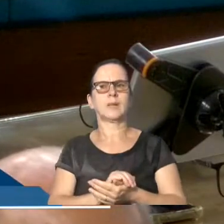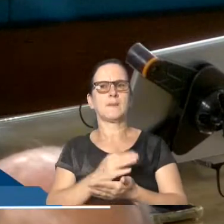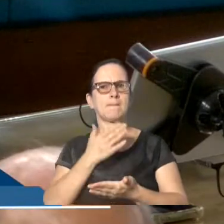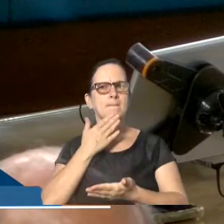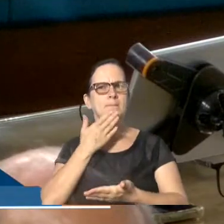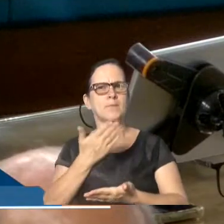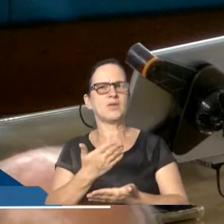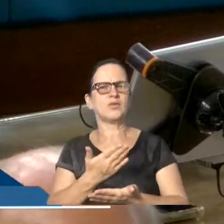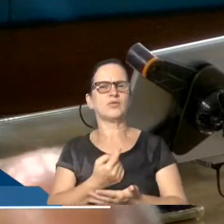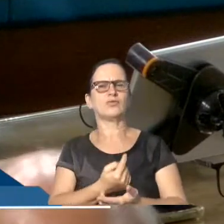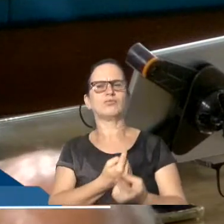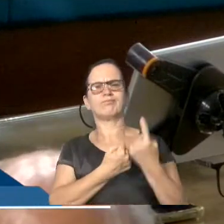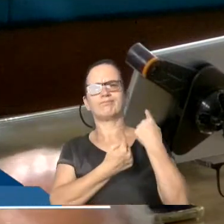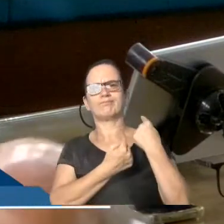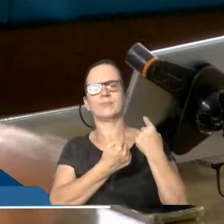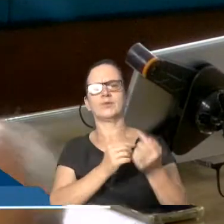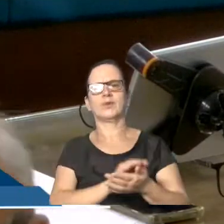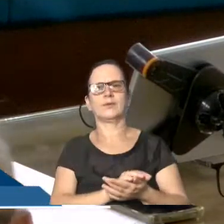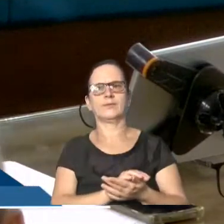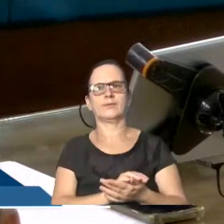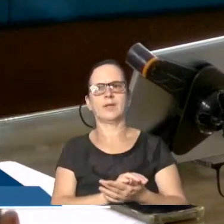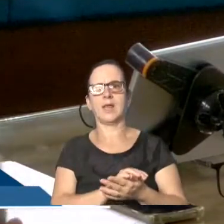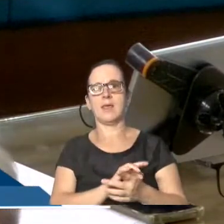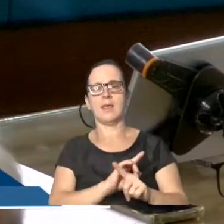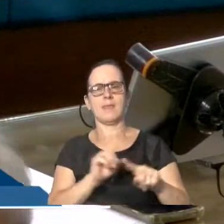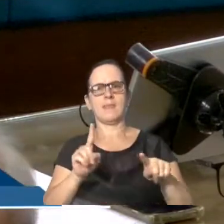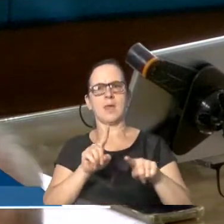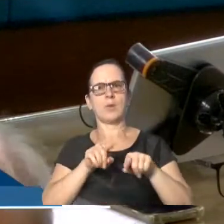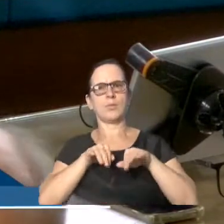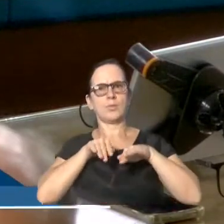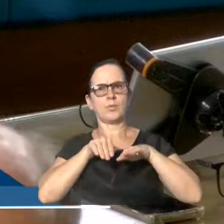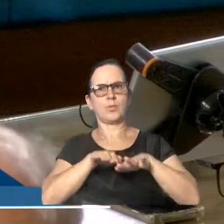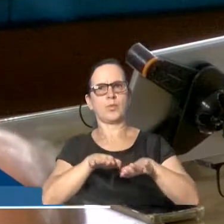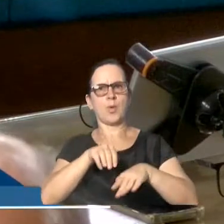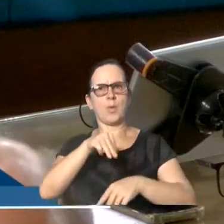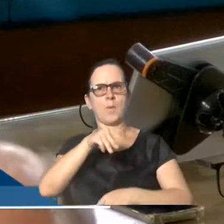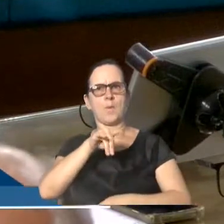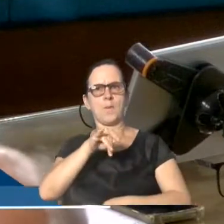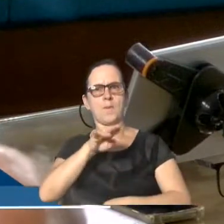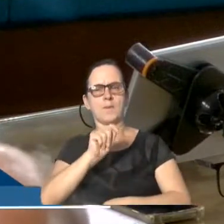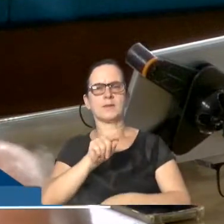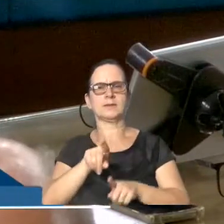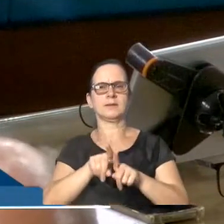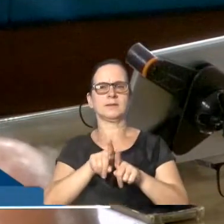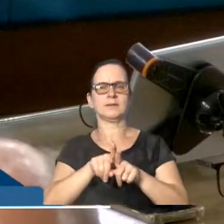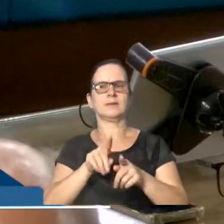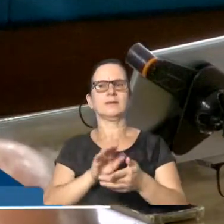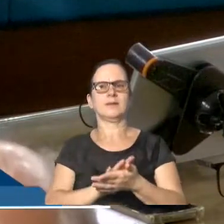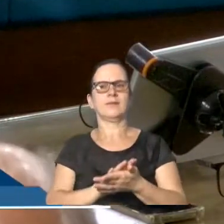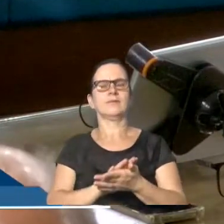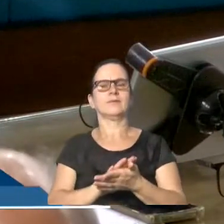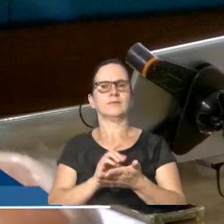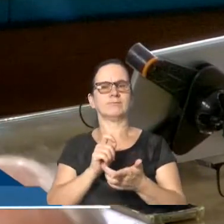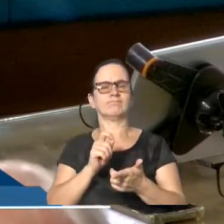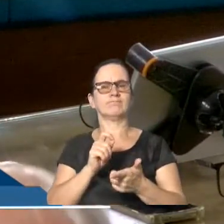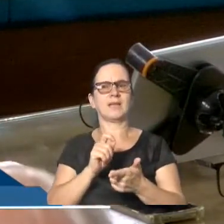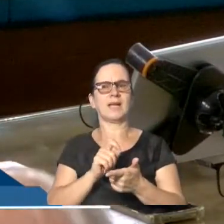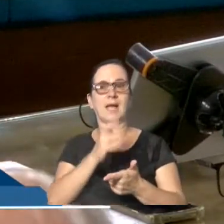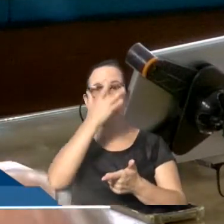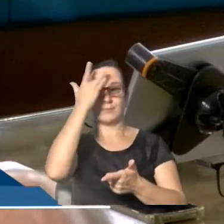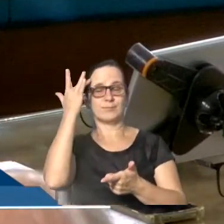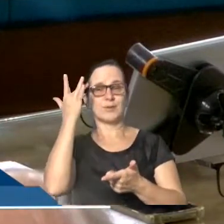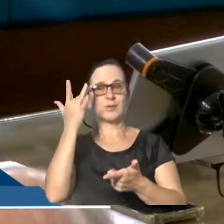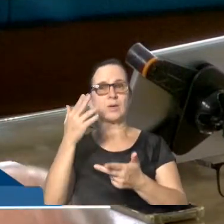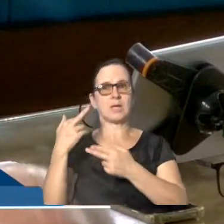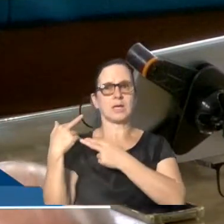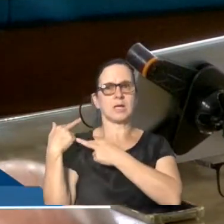questão antiga. E o problema não é a máquina, a falta da máquina. O problema é a ineficiência da máquina administrativa. Este é o